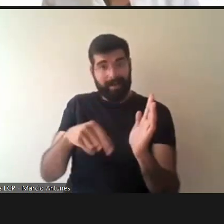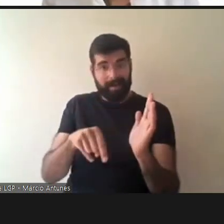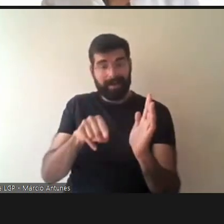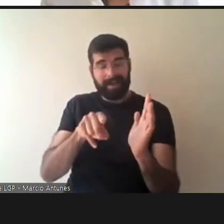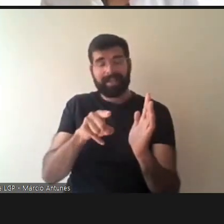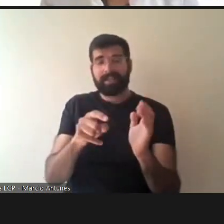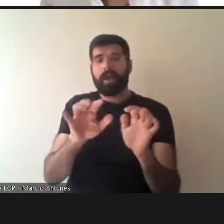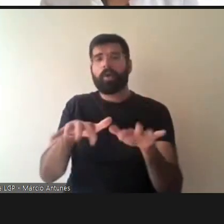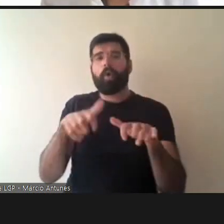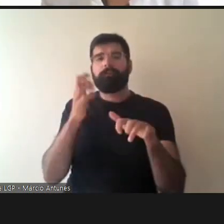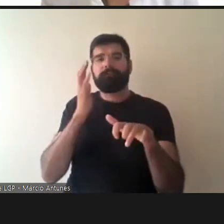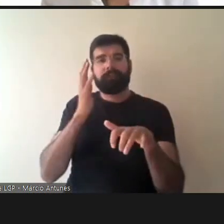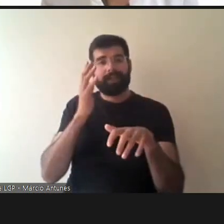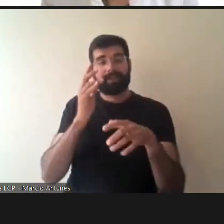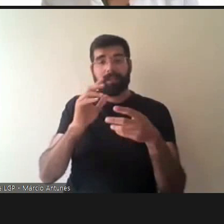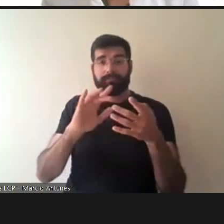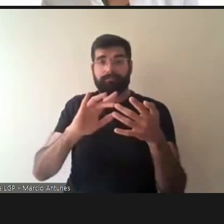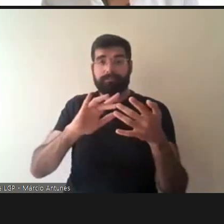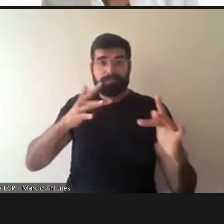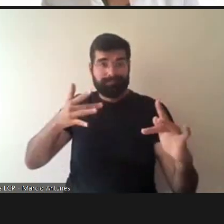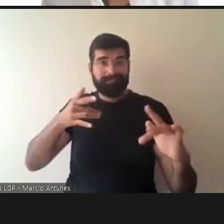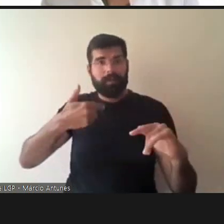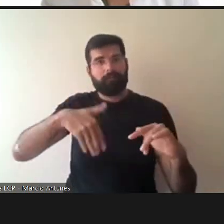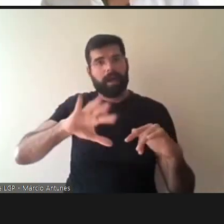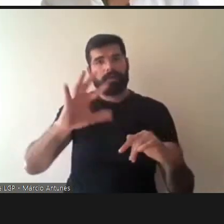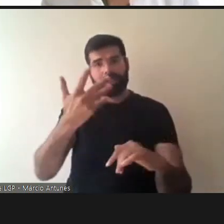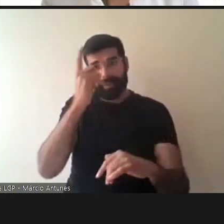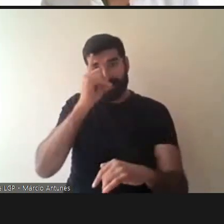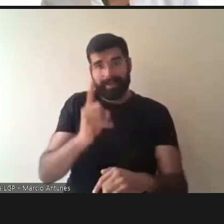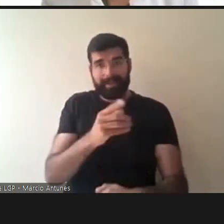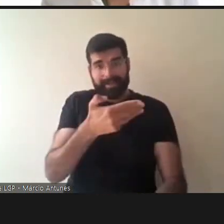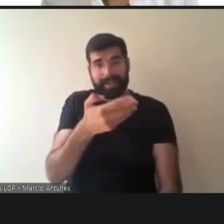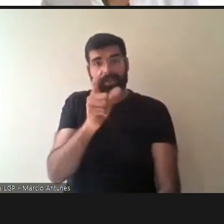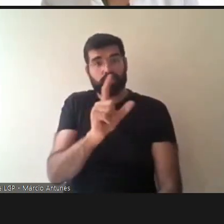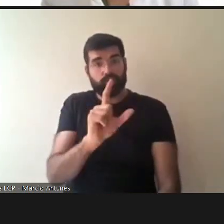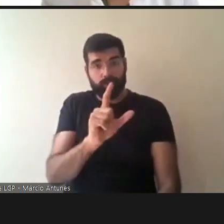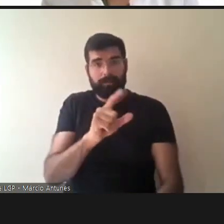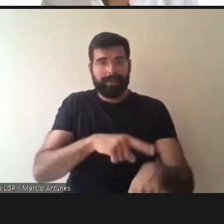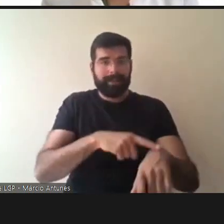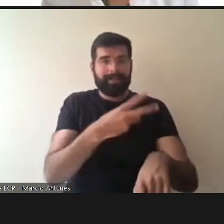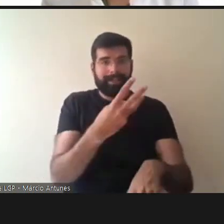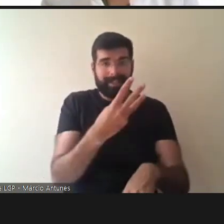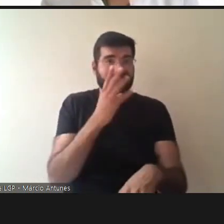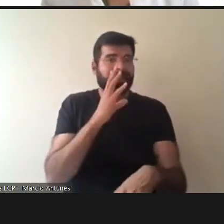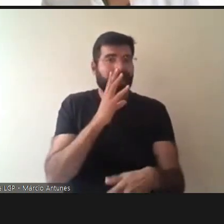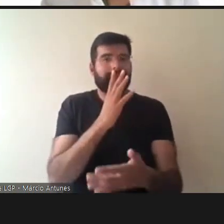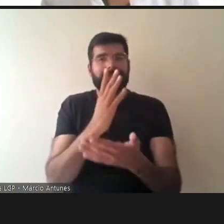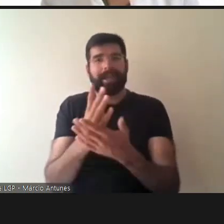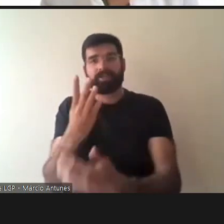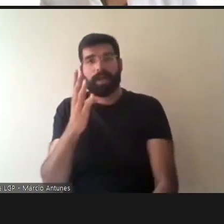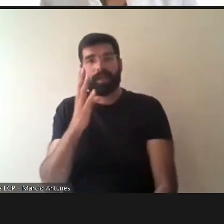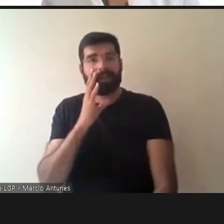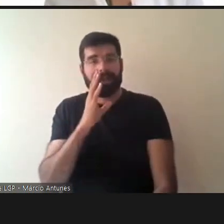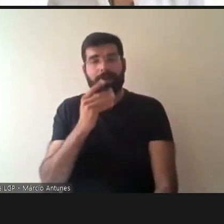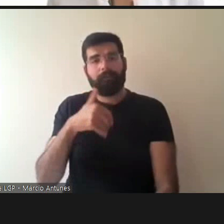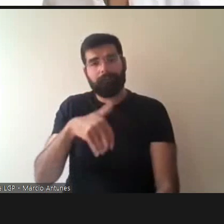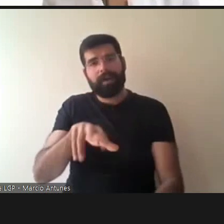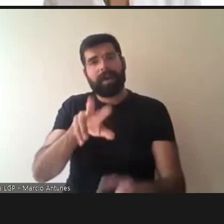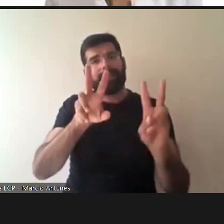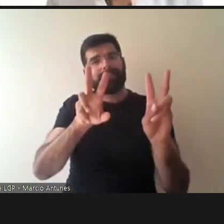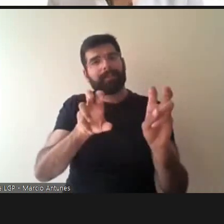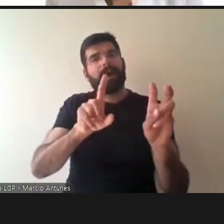conferência virtual decorrerá no dia 7 de julho, entre as 15 e as 16, e abordará o